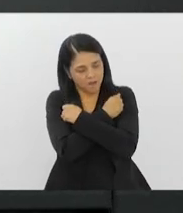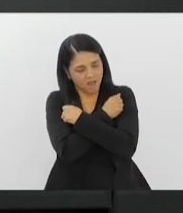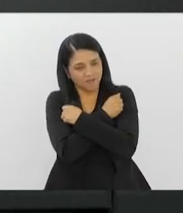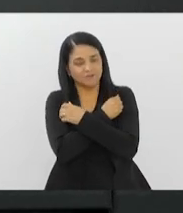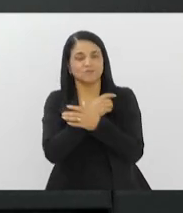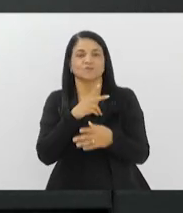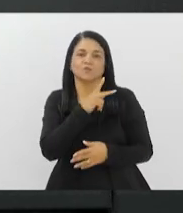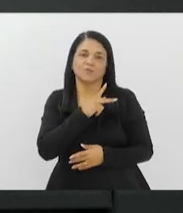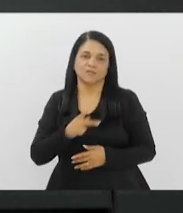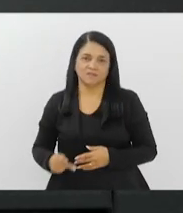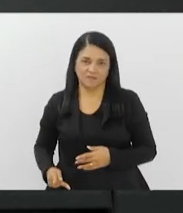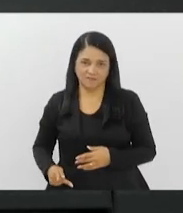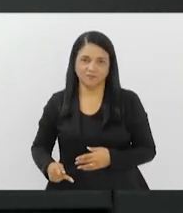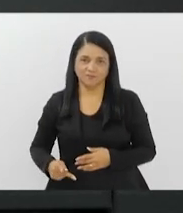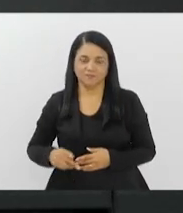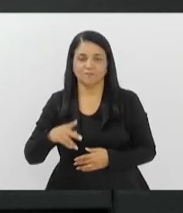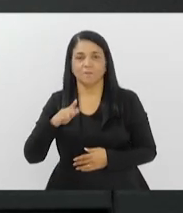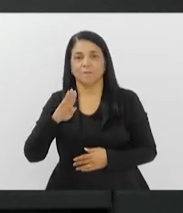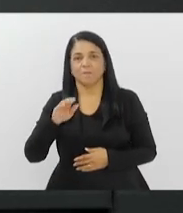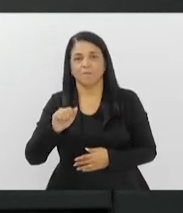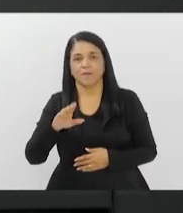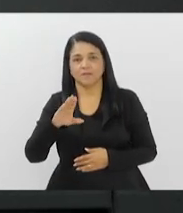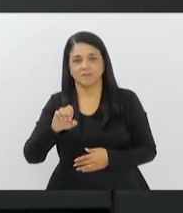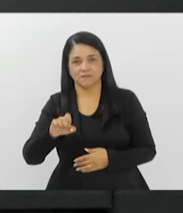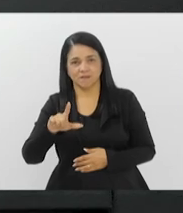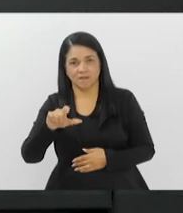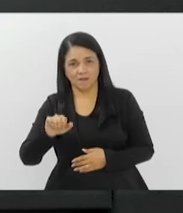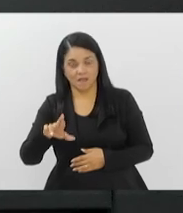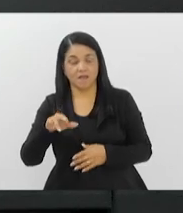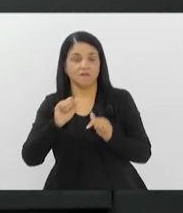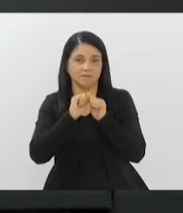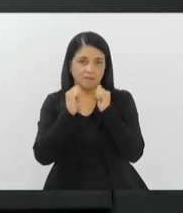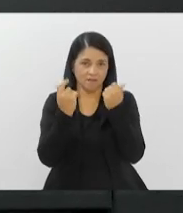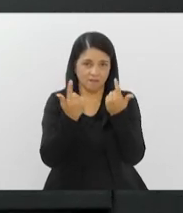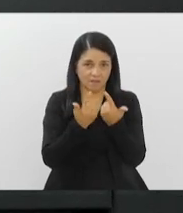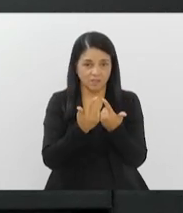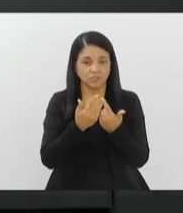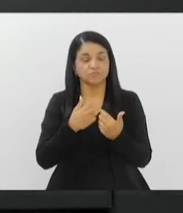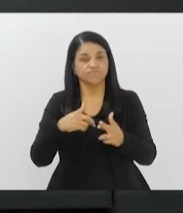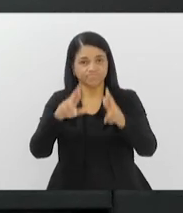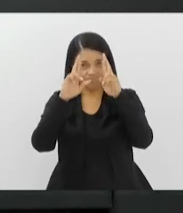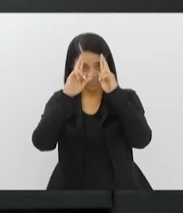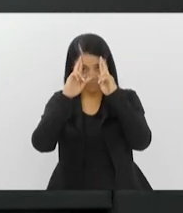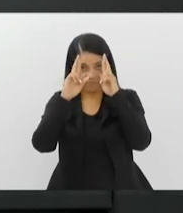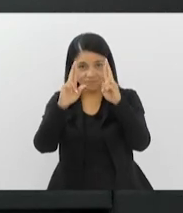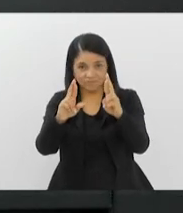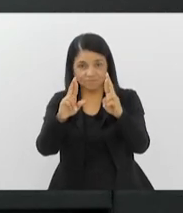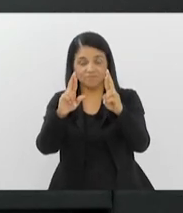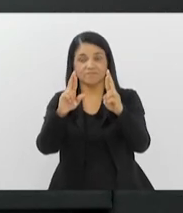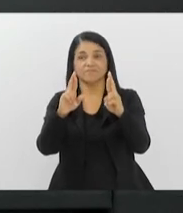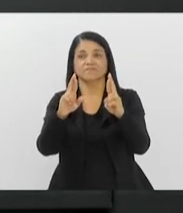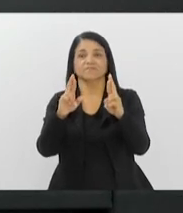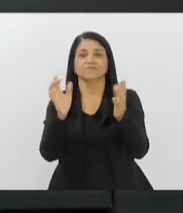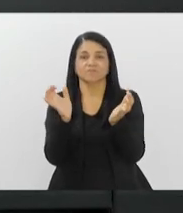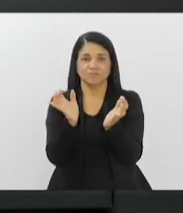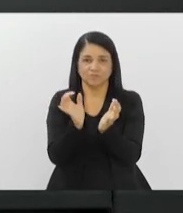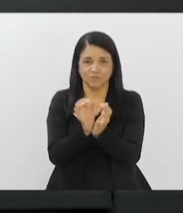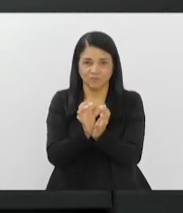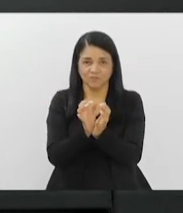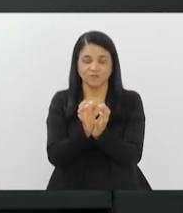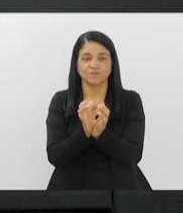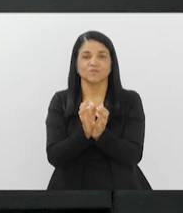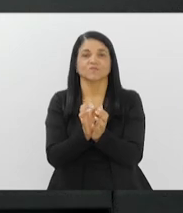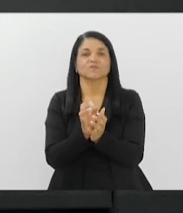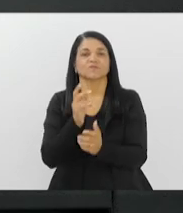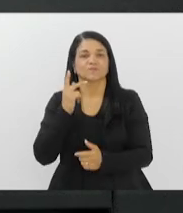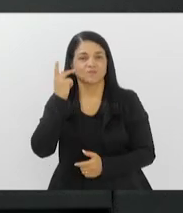nosso presidente Rodrigo Bacelar e desta casa como um todo, porque eu tenho respeito do conjunto, do colegiado